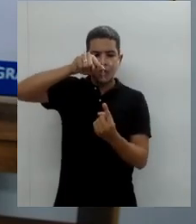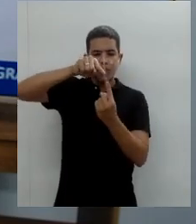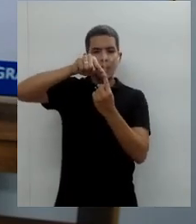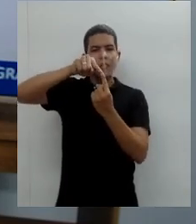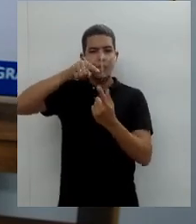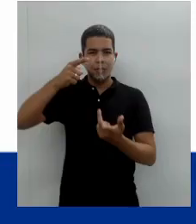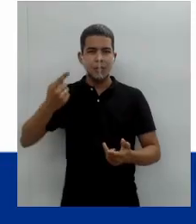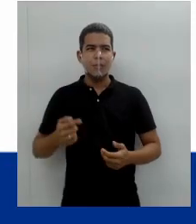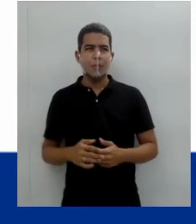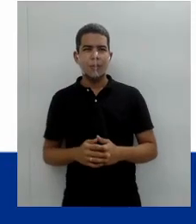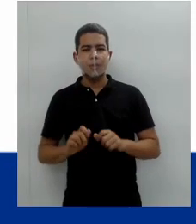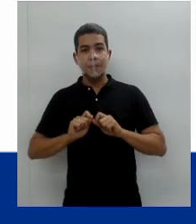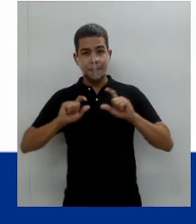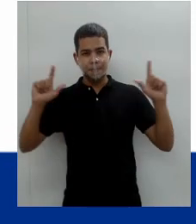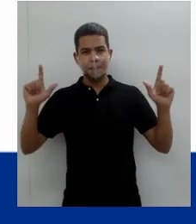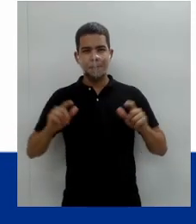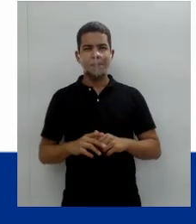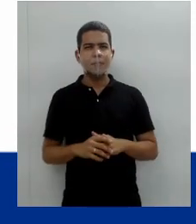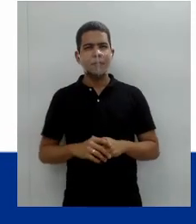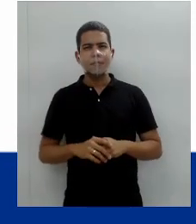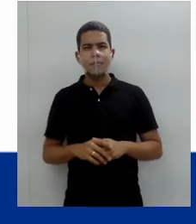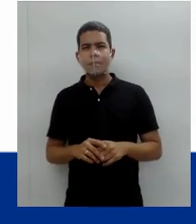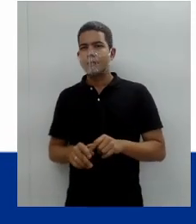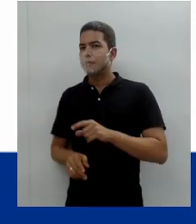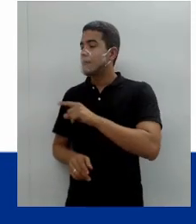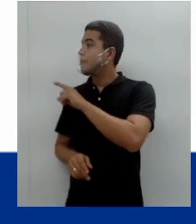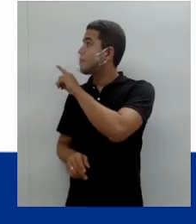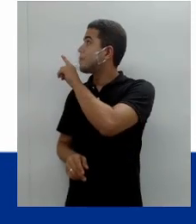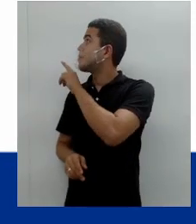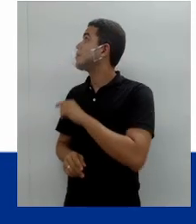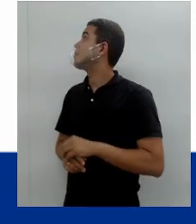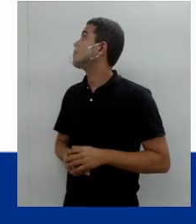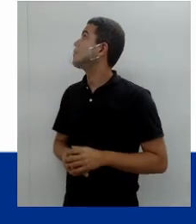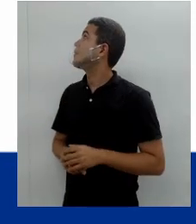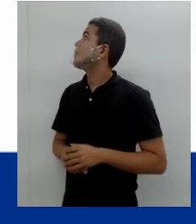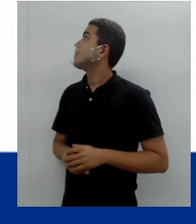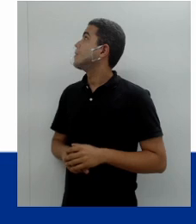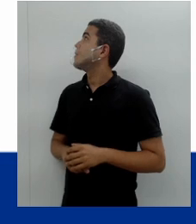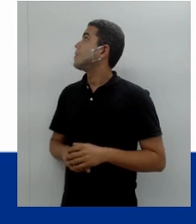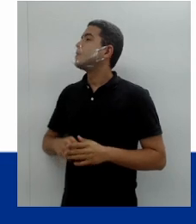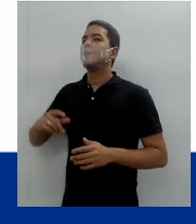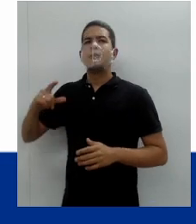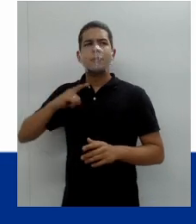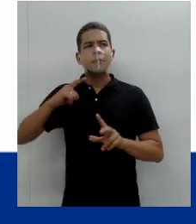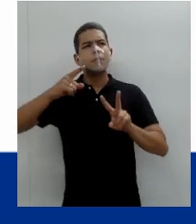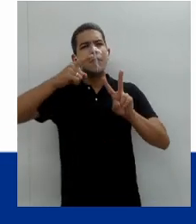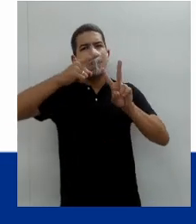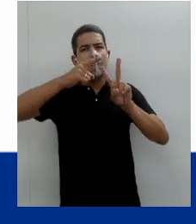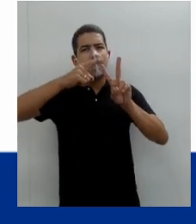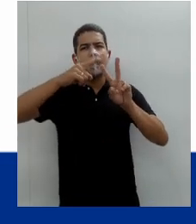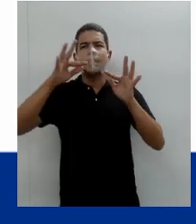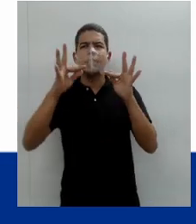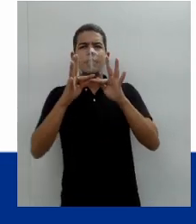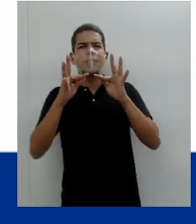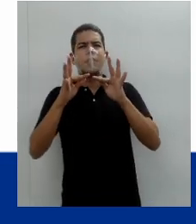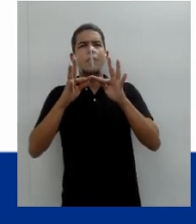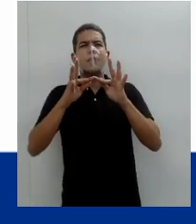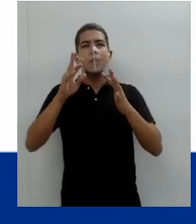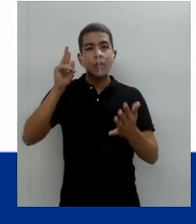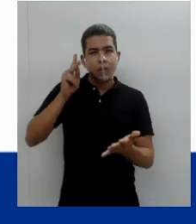continuar a nossa ideia. Tela geral. Aqui, galera, as raízes da função, quando existirem, podem